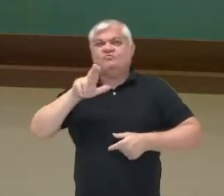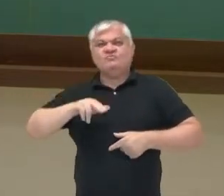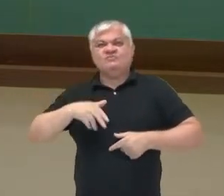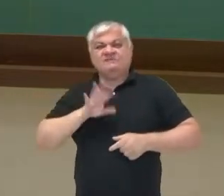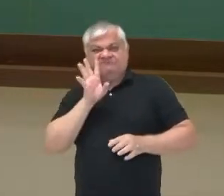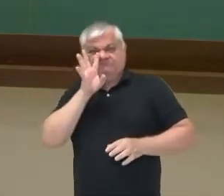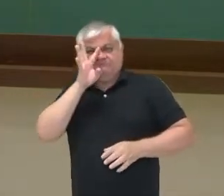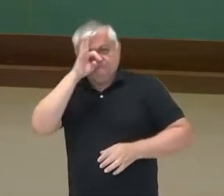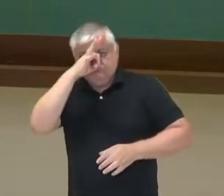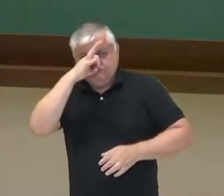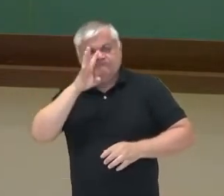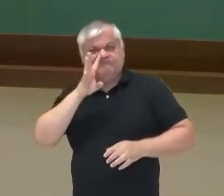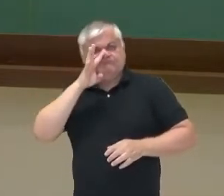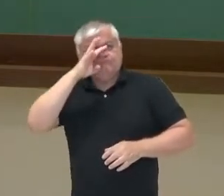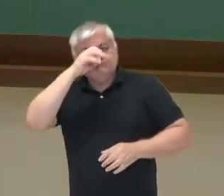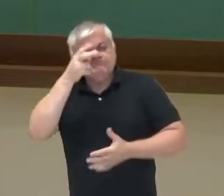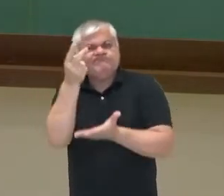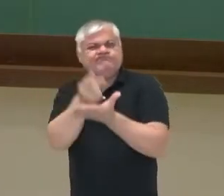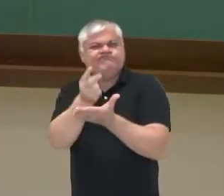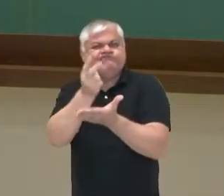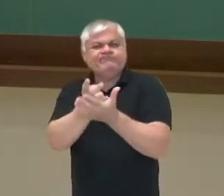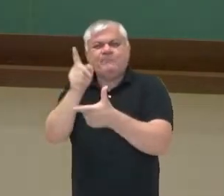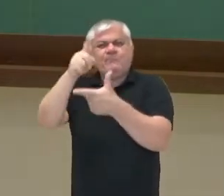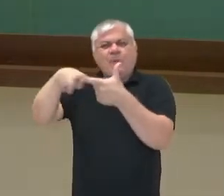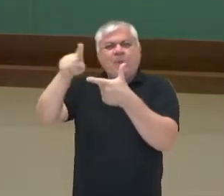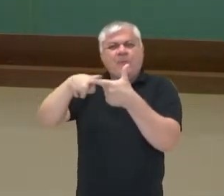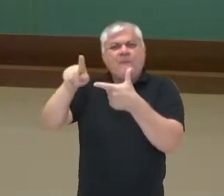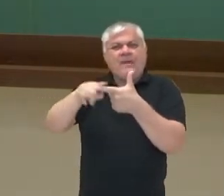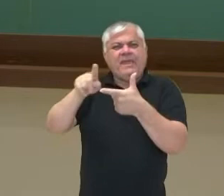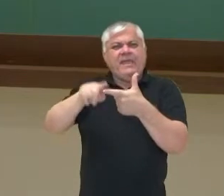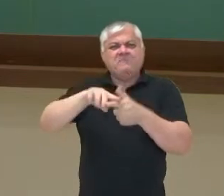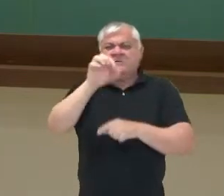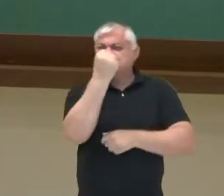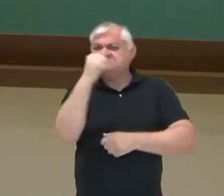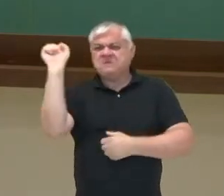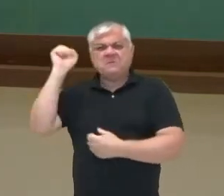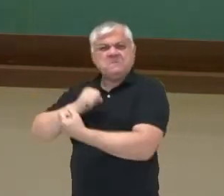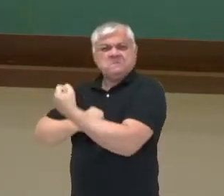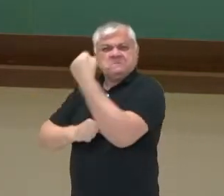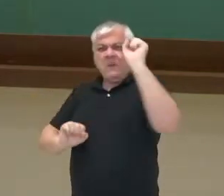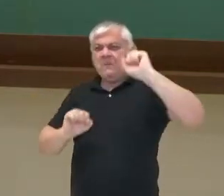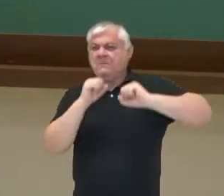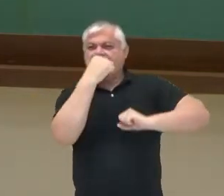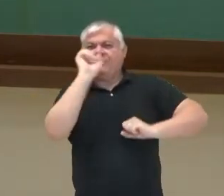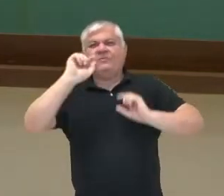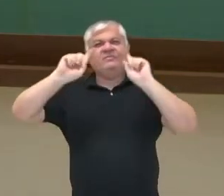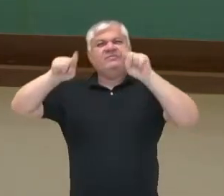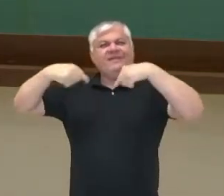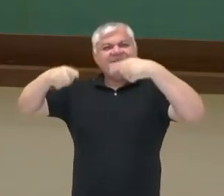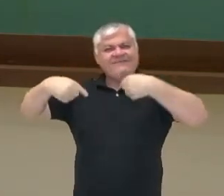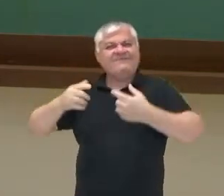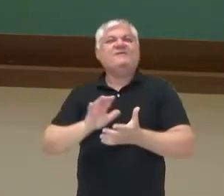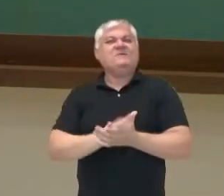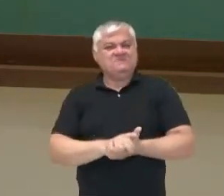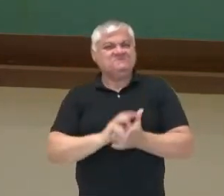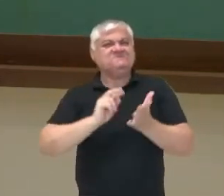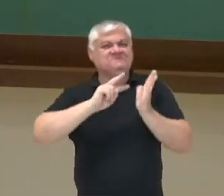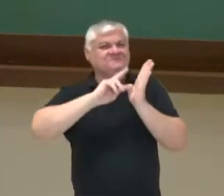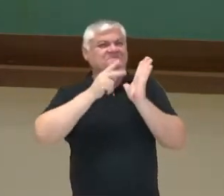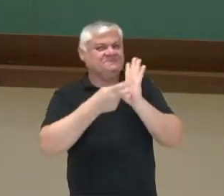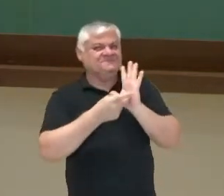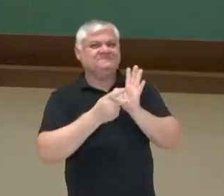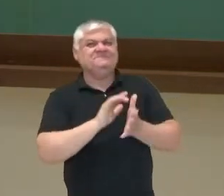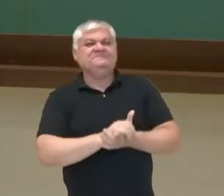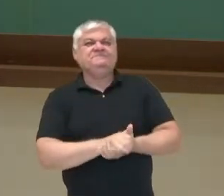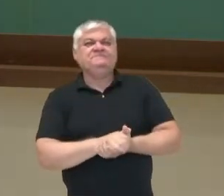procura vencer sempre todos os obstáculos, todos os desafios que aparecem ali pela frente, tá bom? Vamos